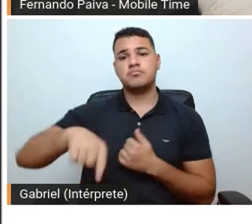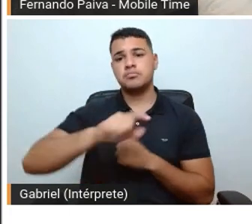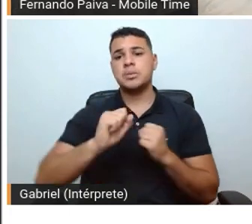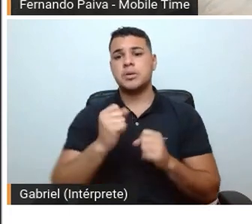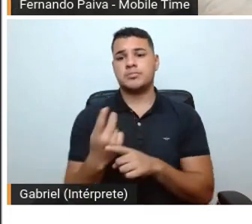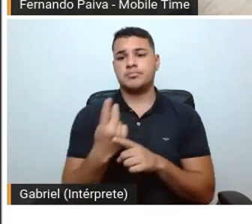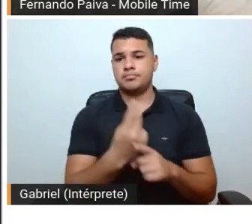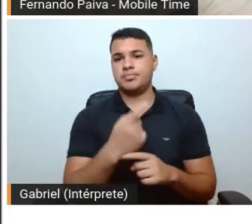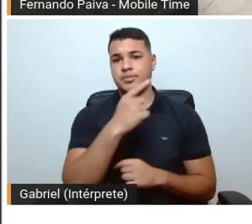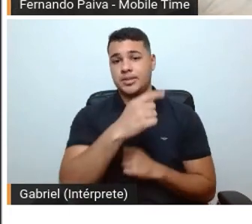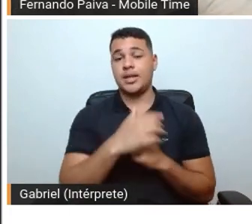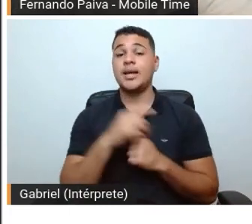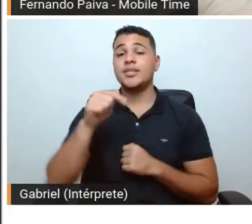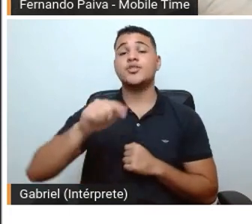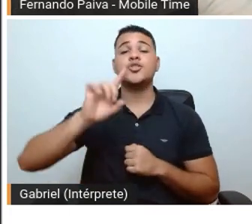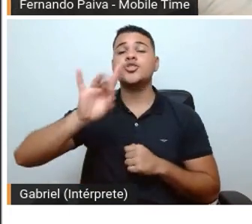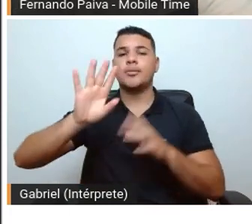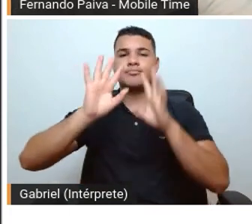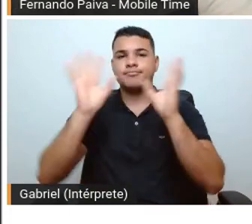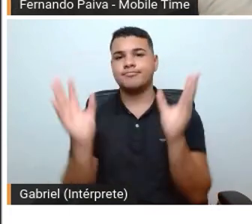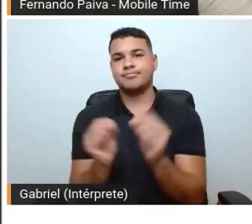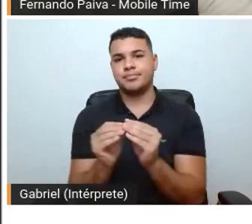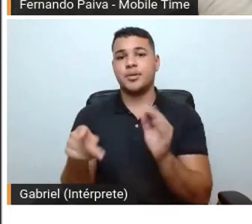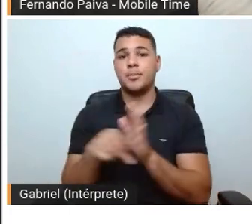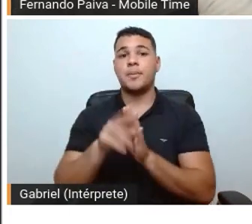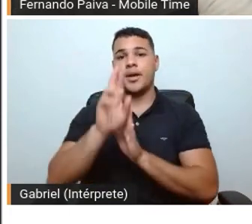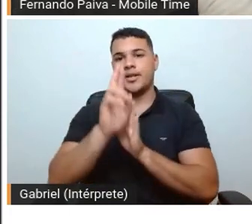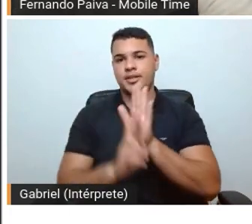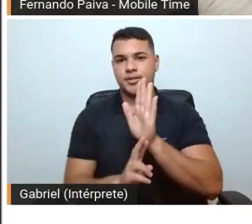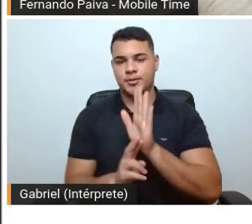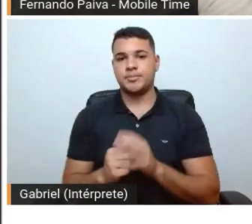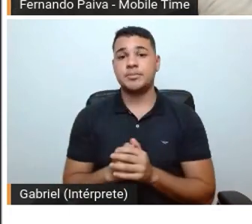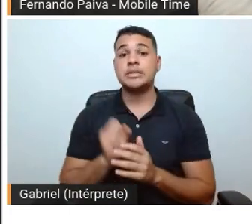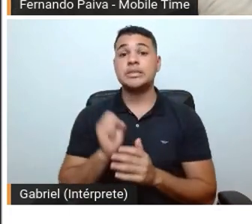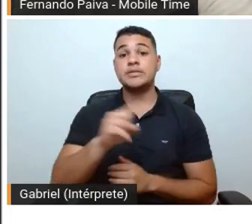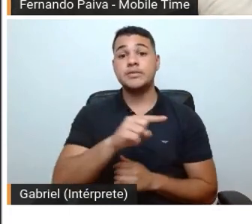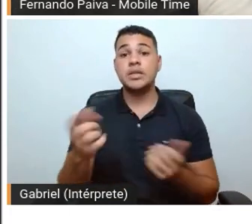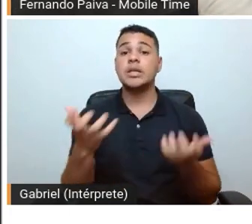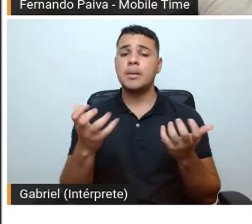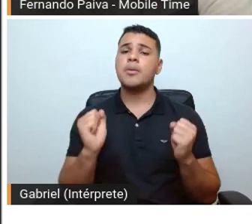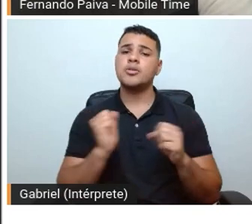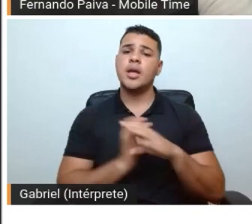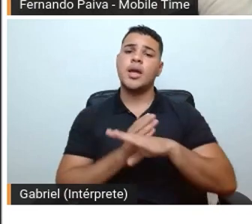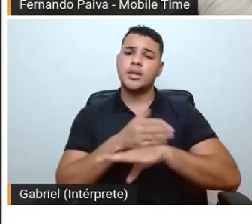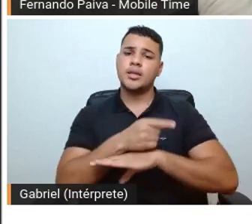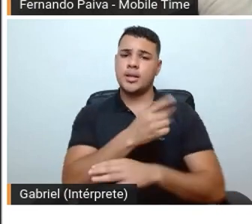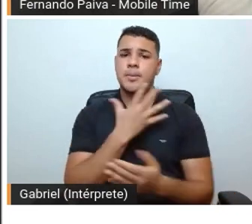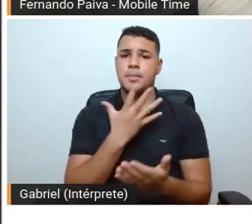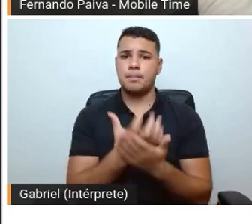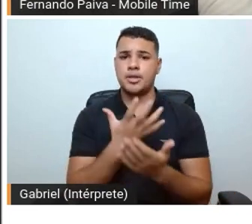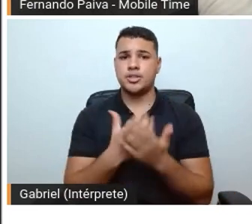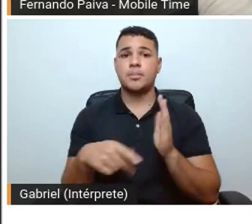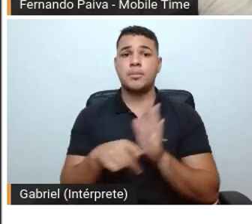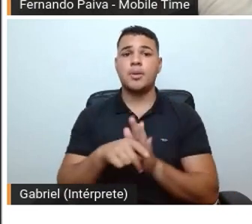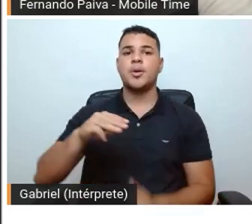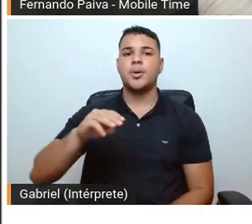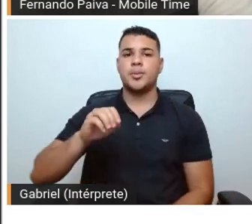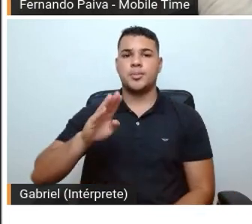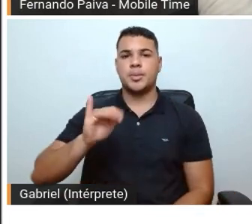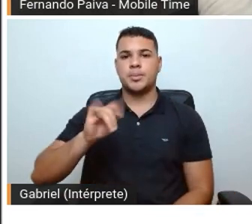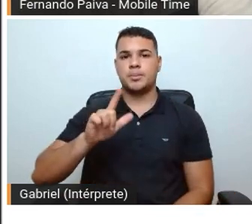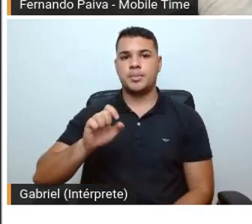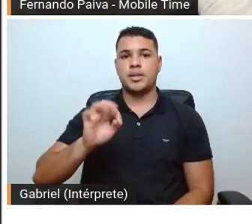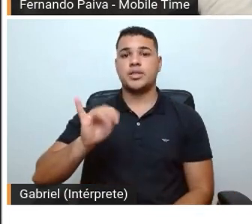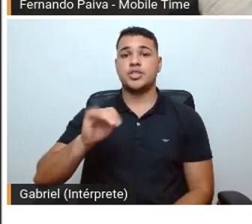pequeno apanhado a pequena mostra do relatório a quem quiser pode baixar lá no site do mobile time tem dado